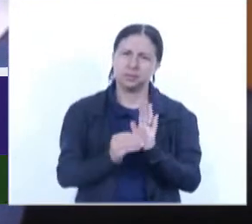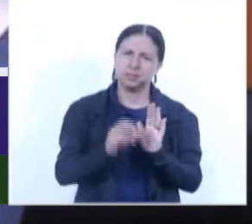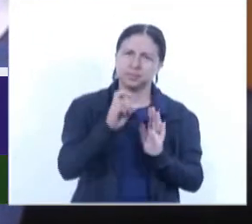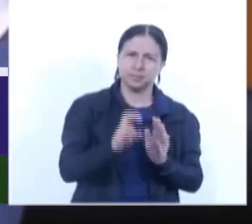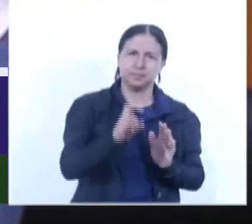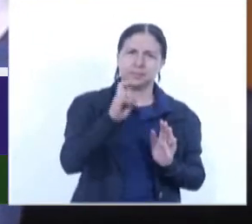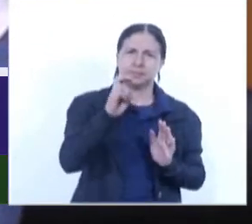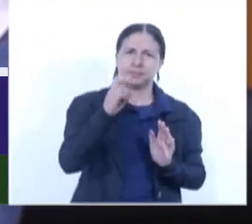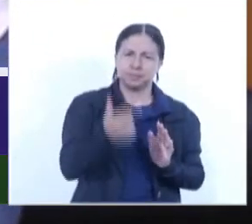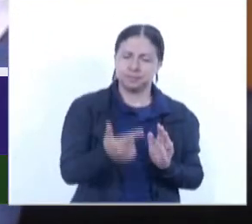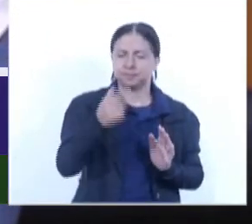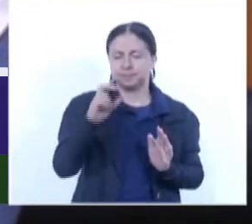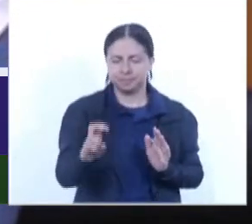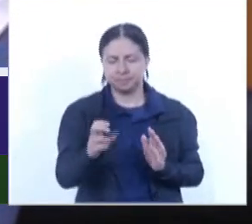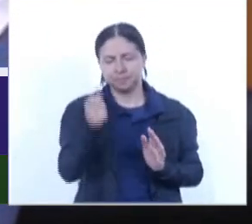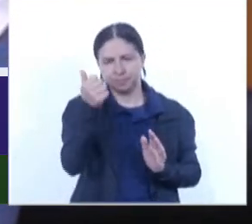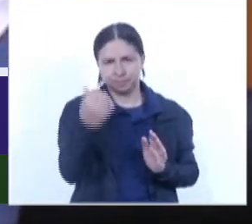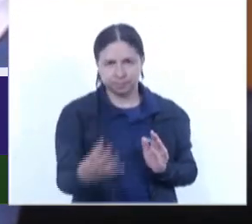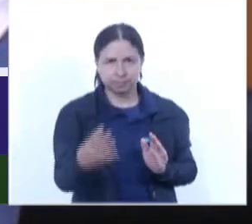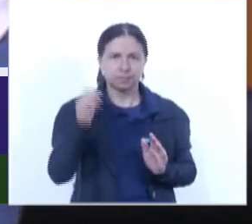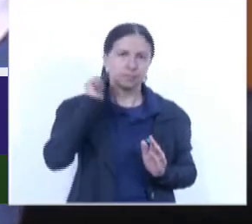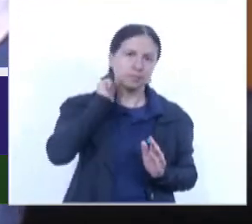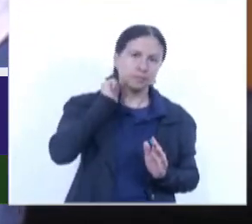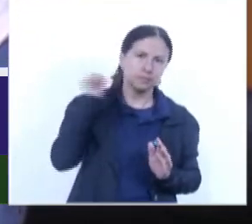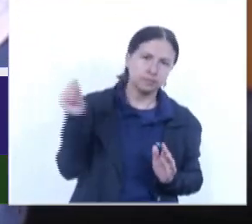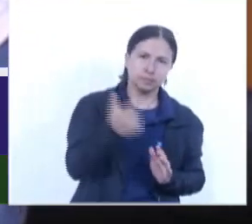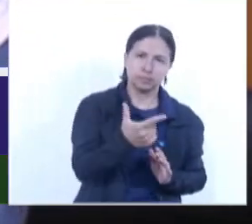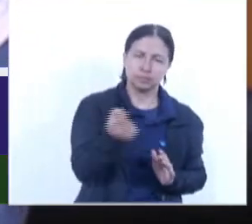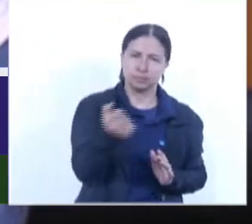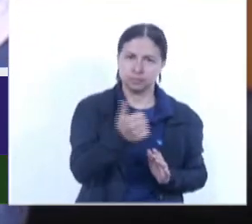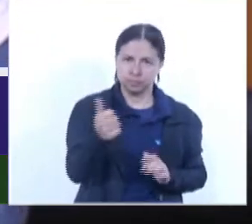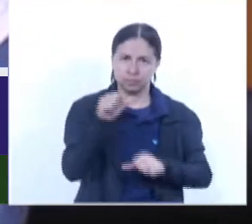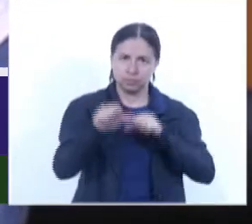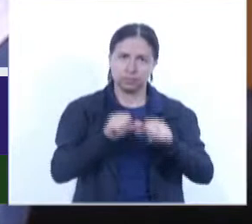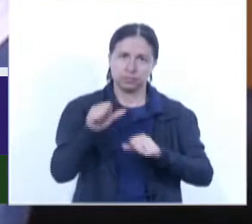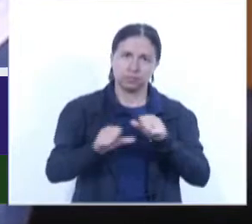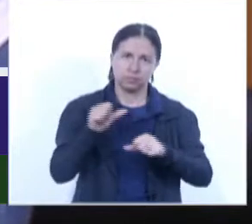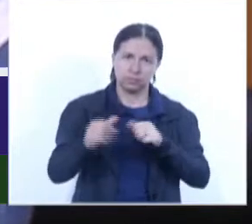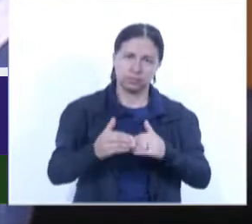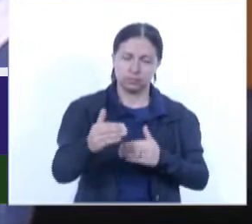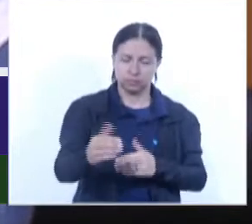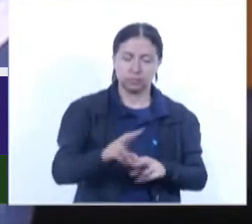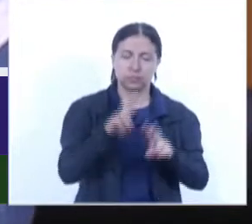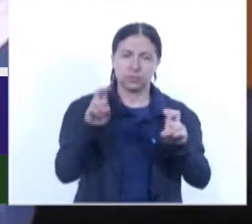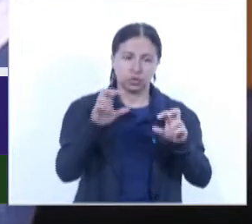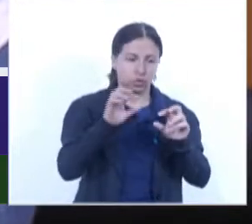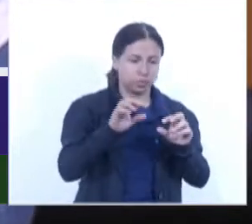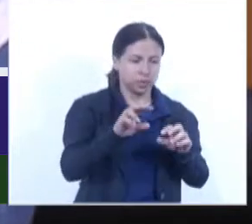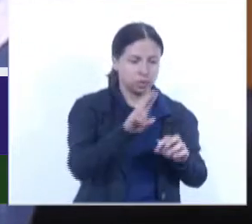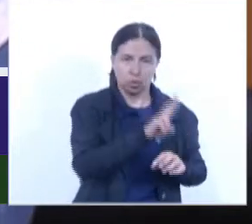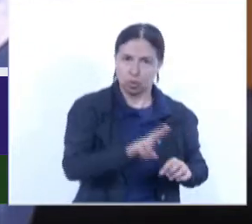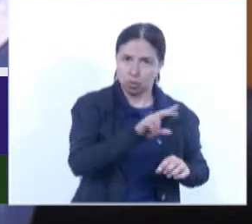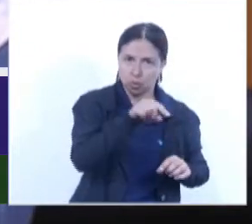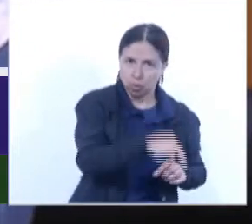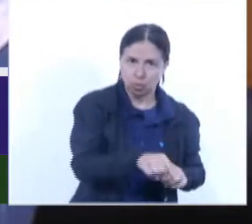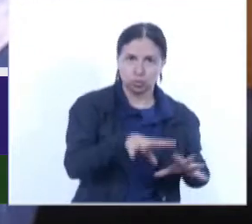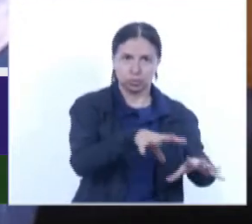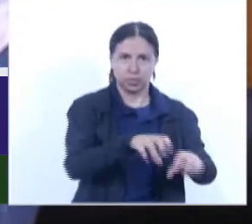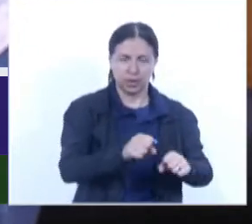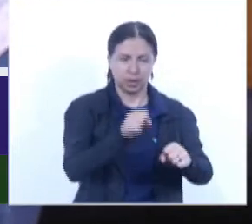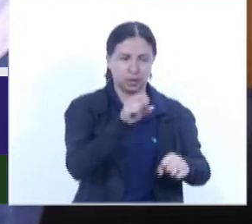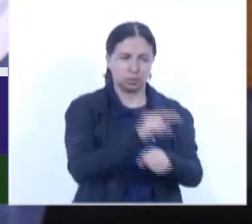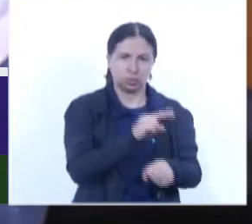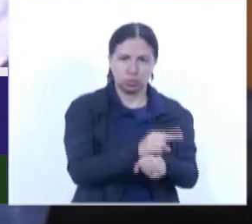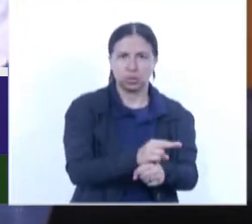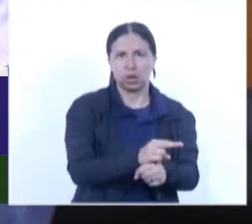14 de abril de 2011 e suas alterações que dispõe sobre os ornamento do uso de ocupação do solo do município de